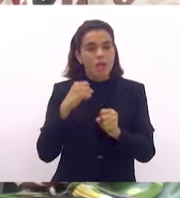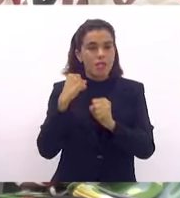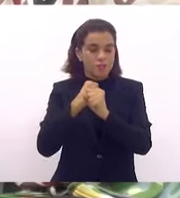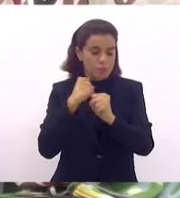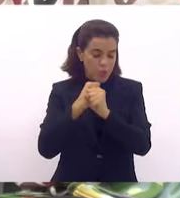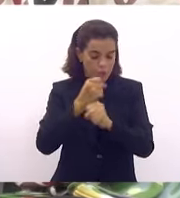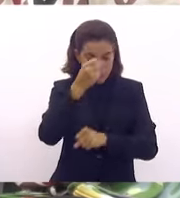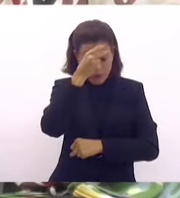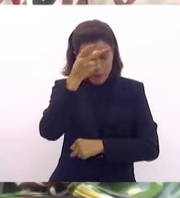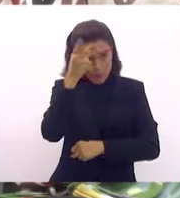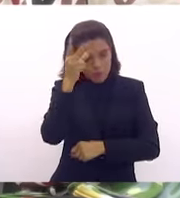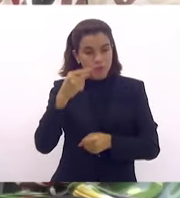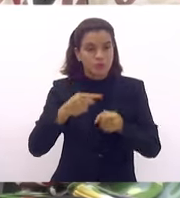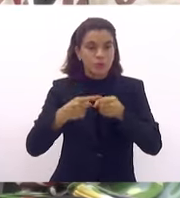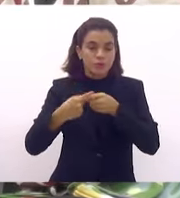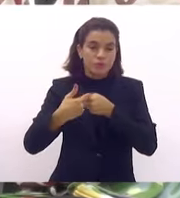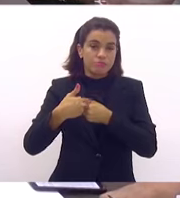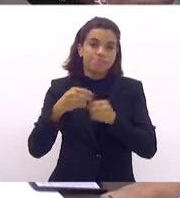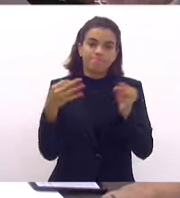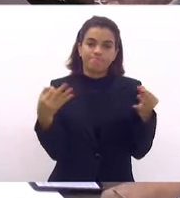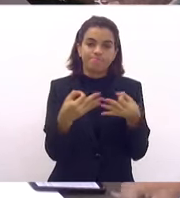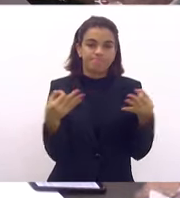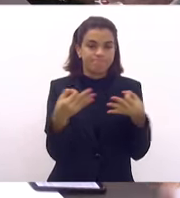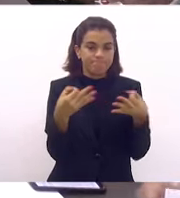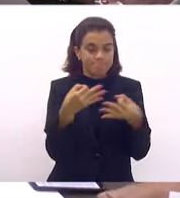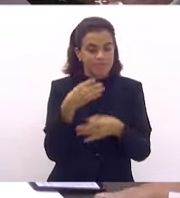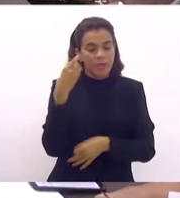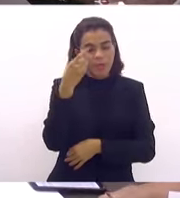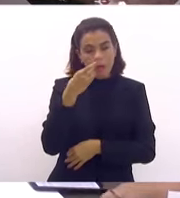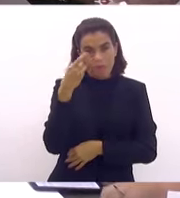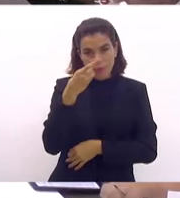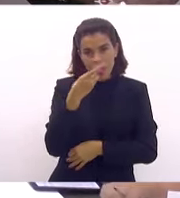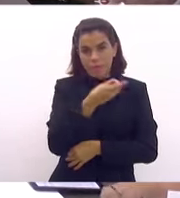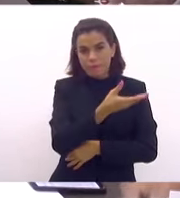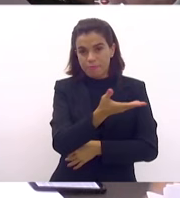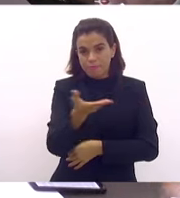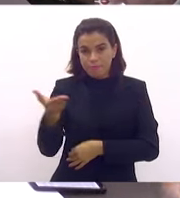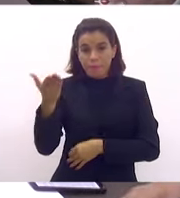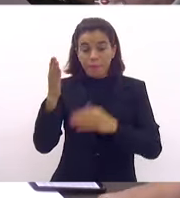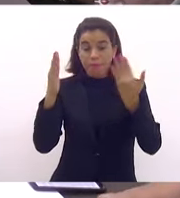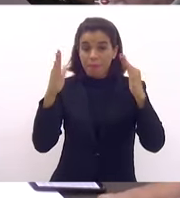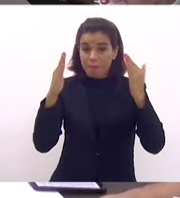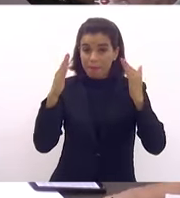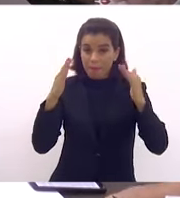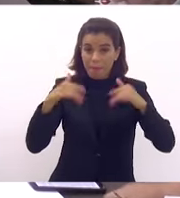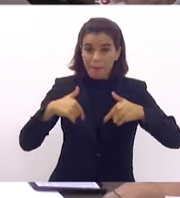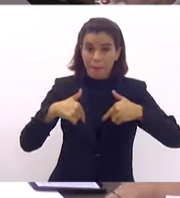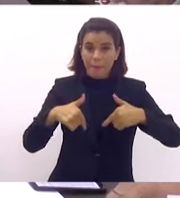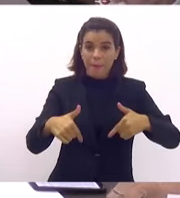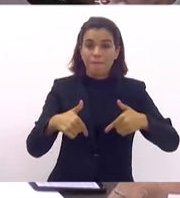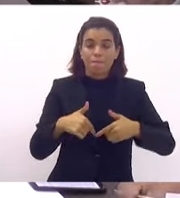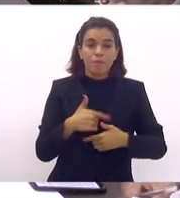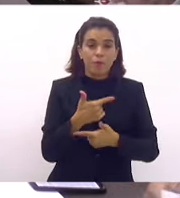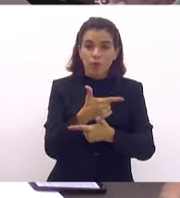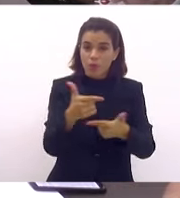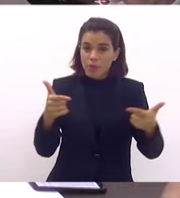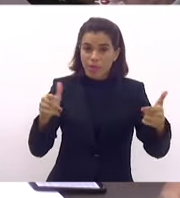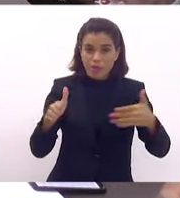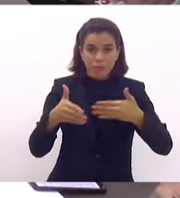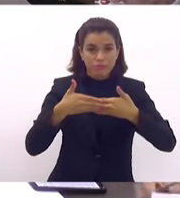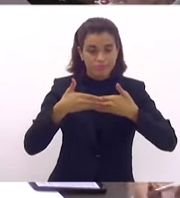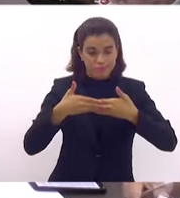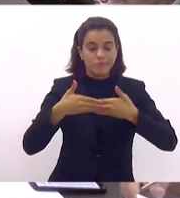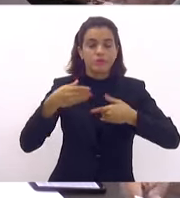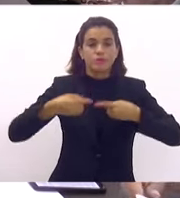municipais. Perfeito. Deputado Filipinho Raves, deputado Luiz Paulo, deputada Lucinha, parabéns pela iniciativa. Não havendo quem queira discutir, encerrada